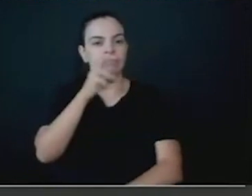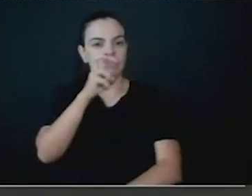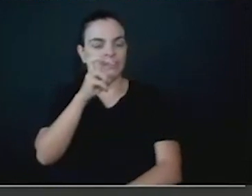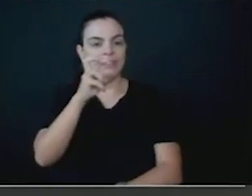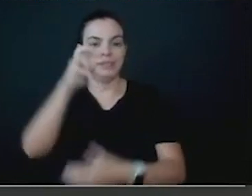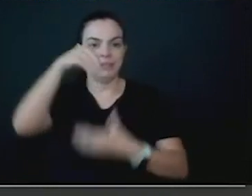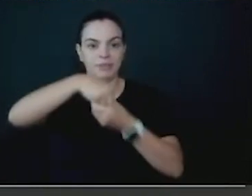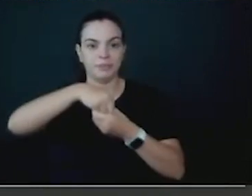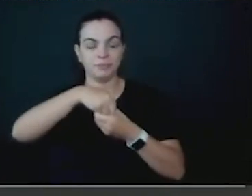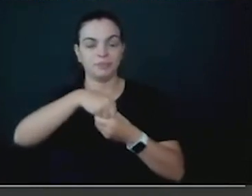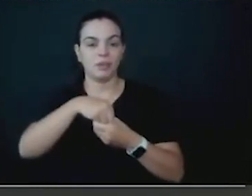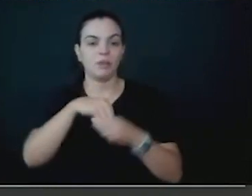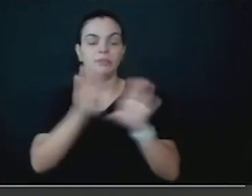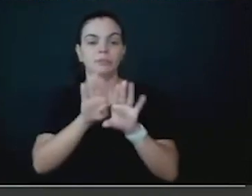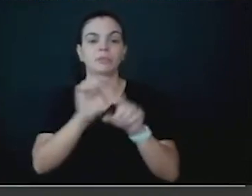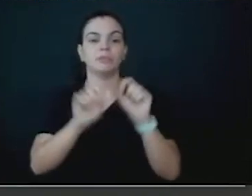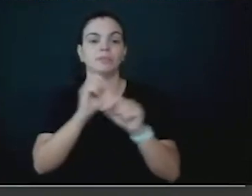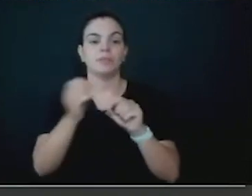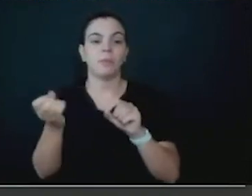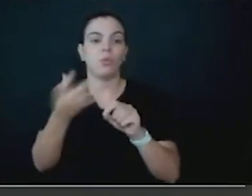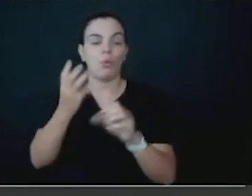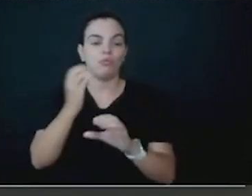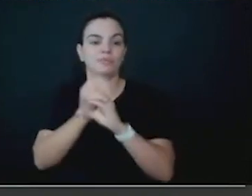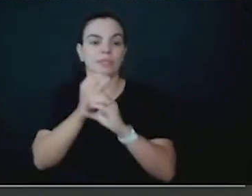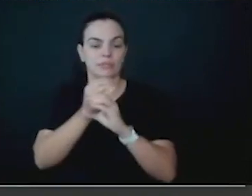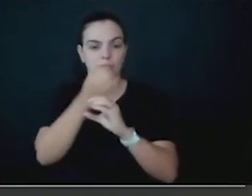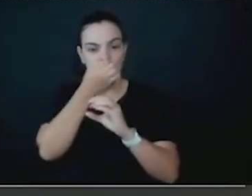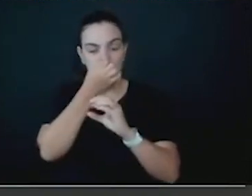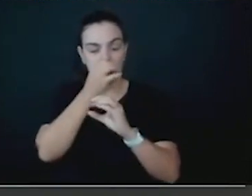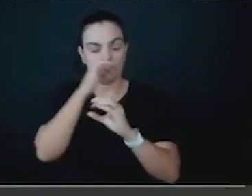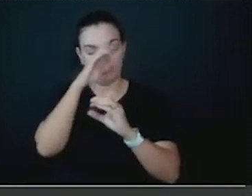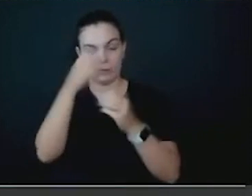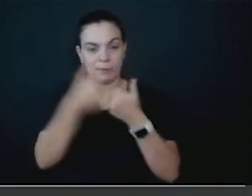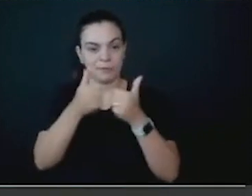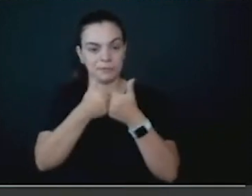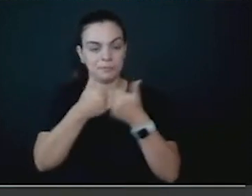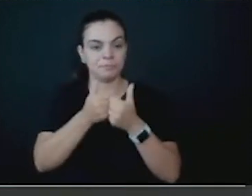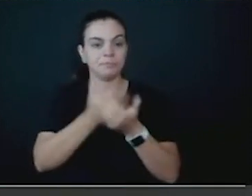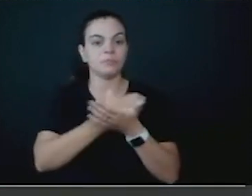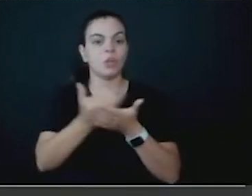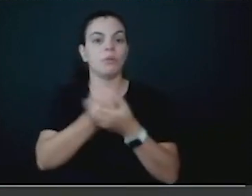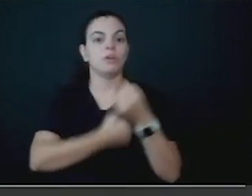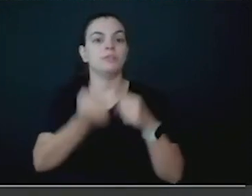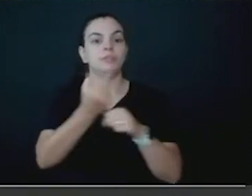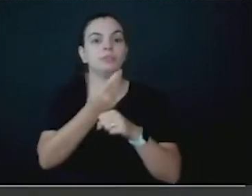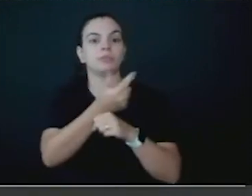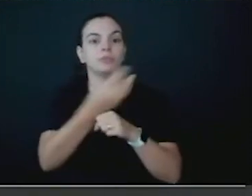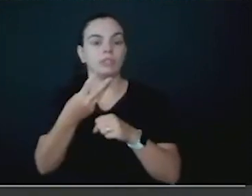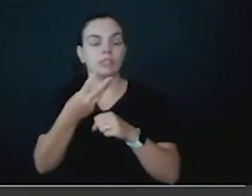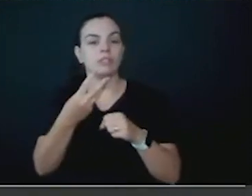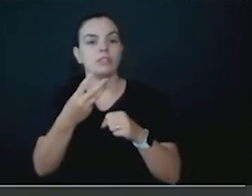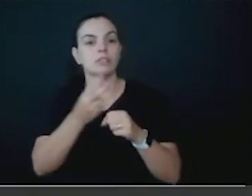a modernização das estações tubo, né? A reforma das estações tubo, que começou em 2023 e permanece agora em 2024.